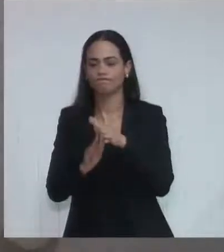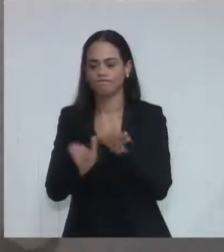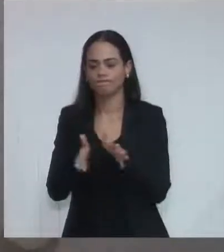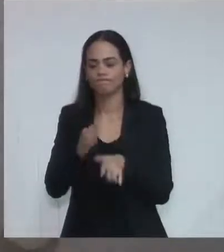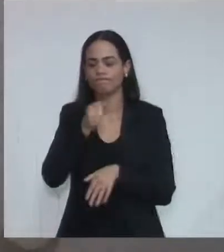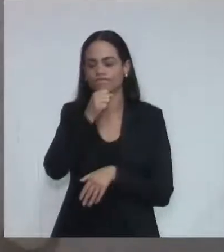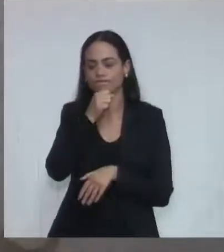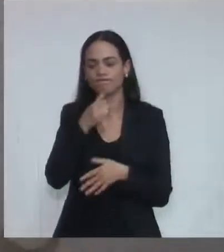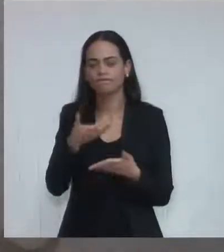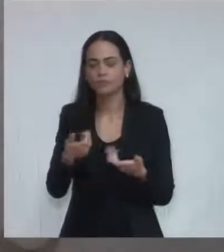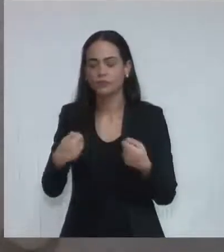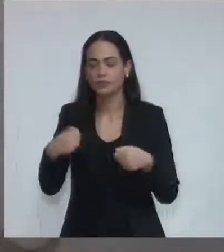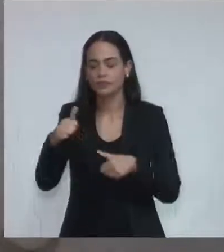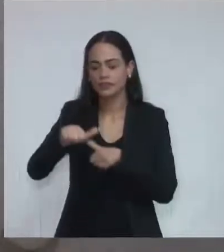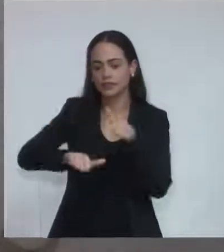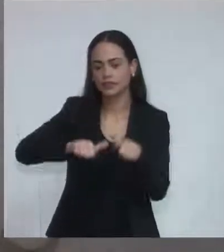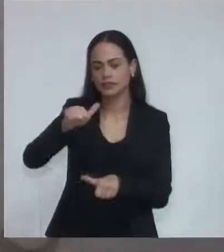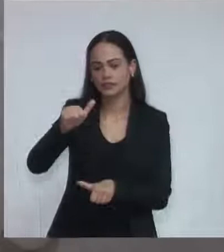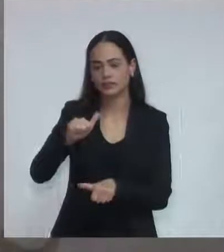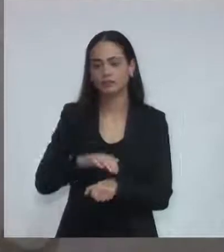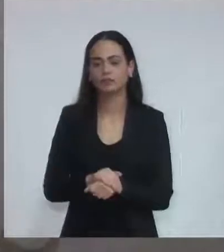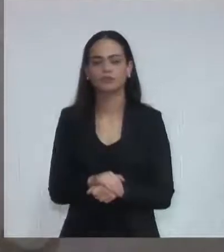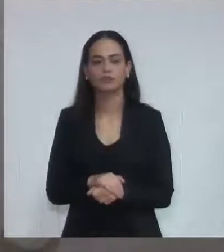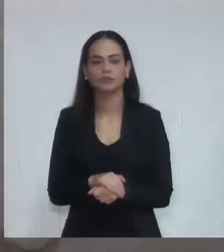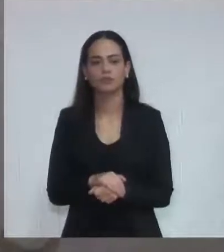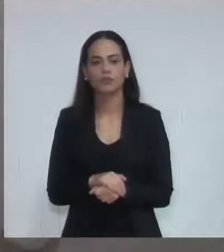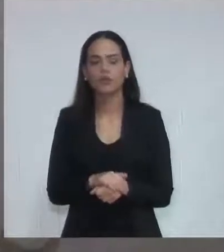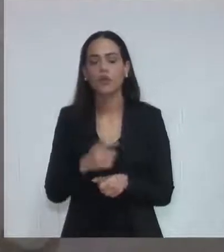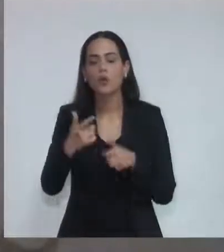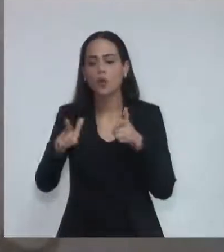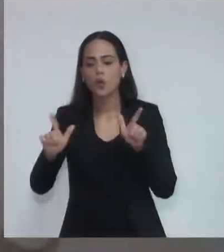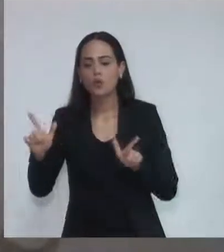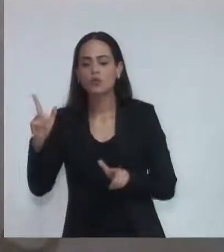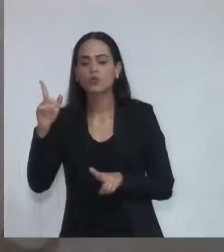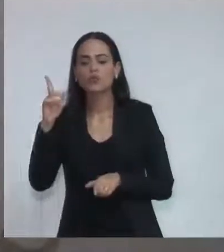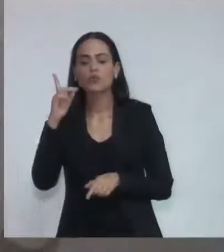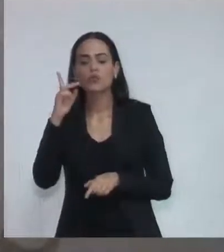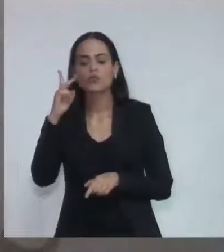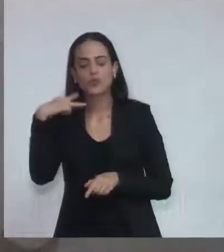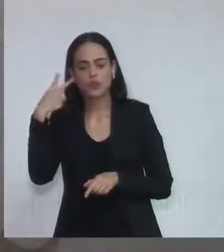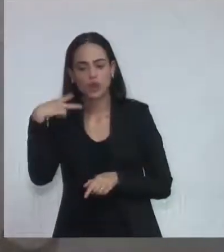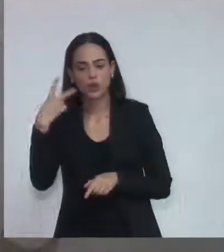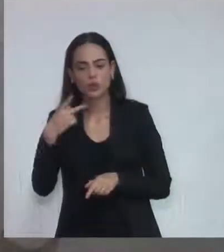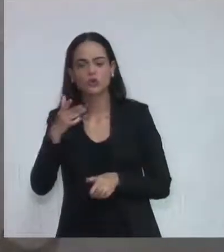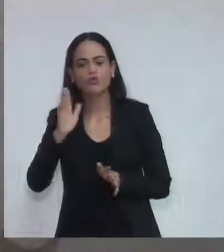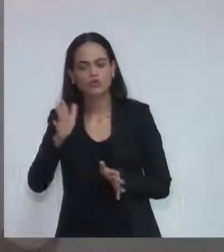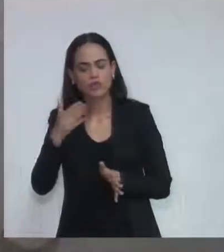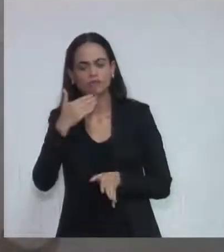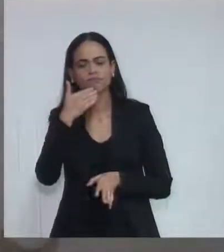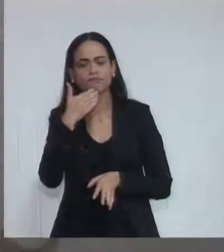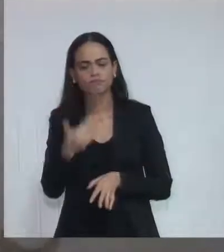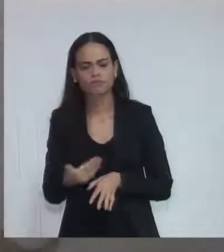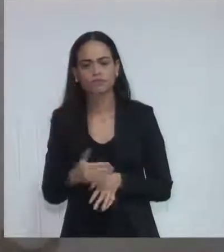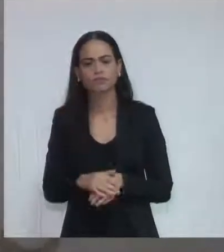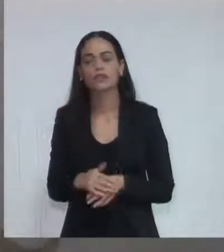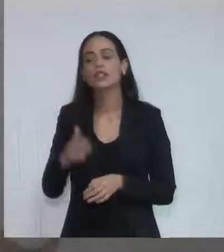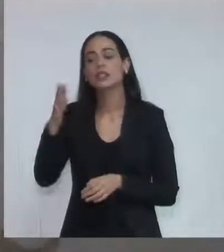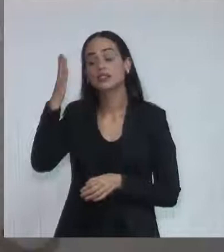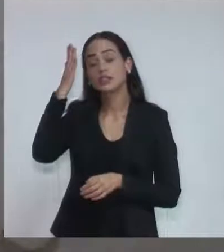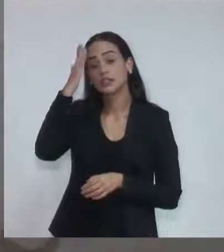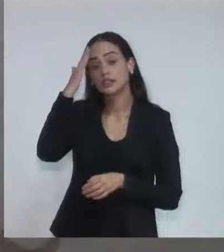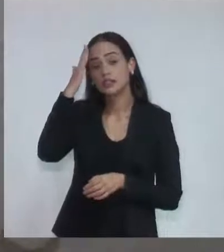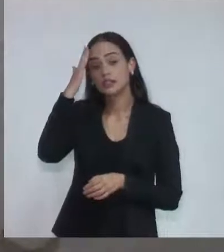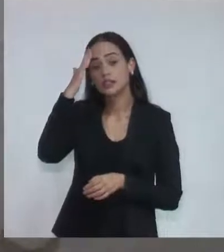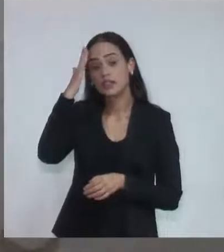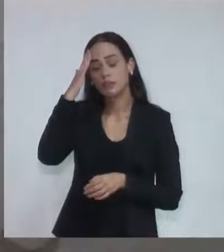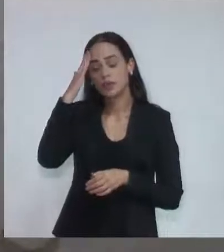E eu já tenho cobrado há muito tempo, outros vereadores têm falado, e sabemos que o colete coloca em vida,